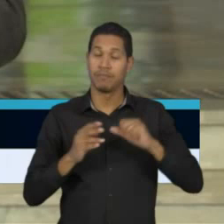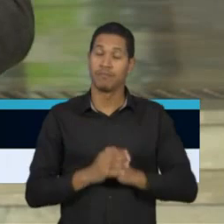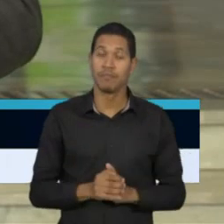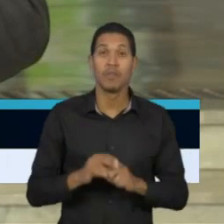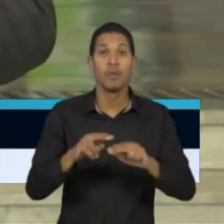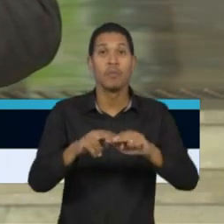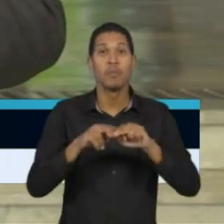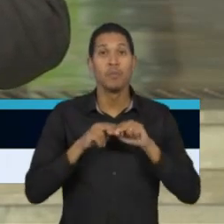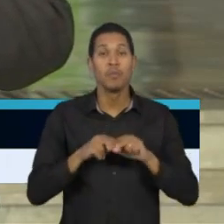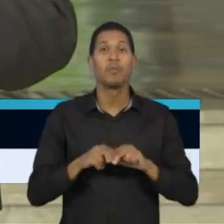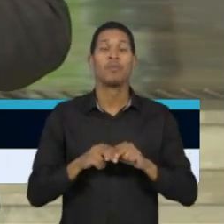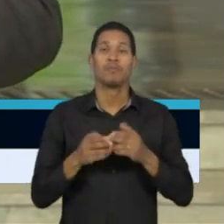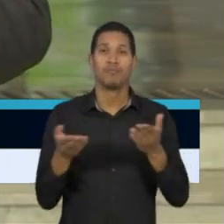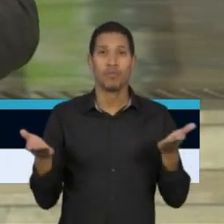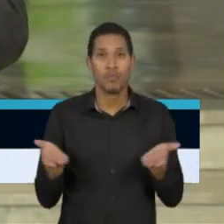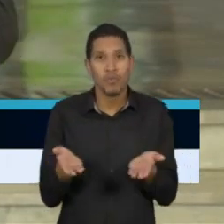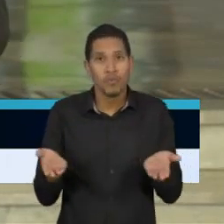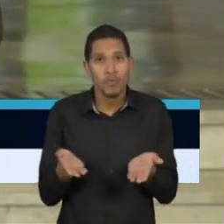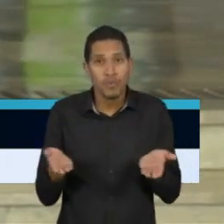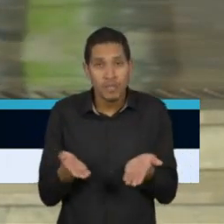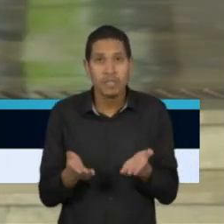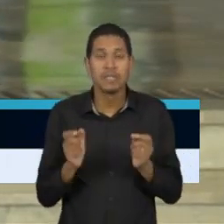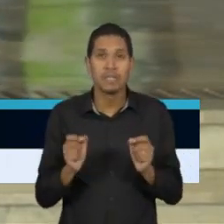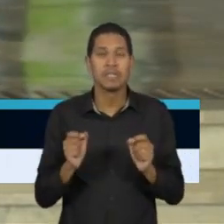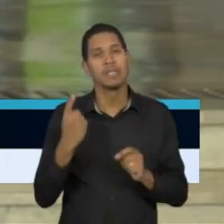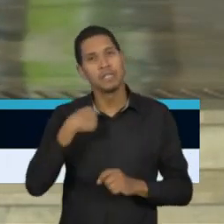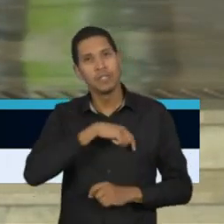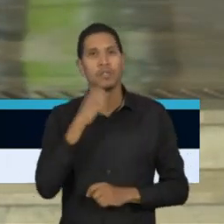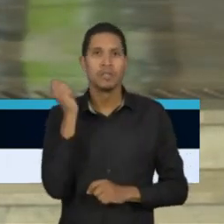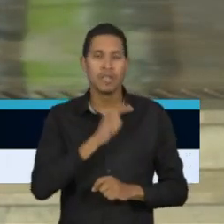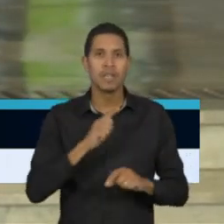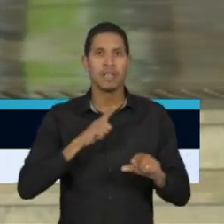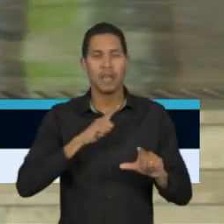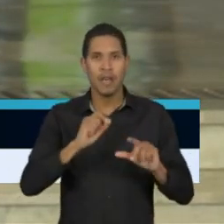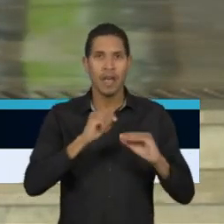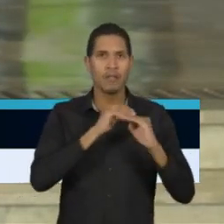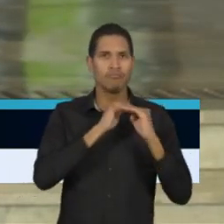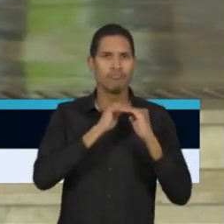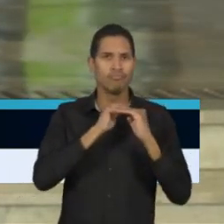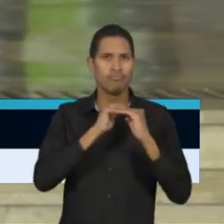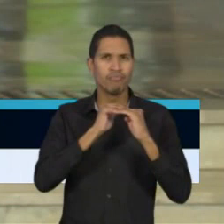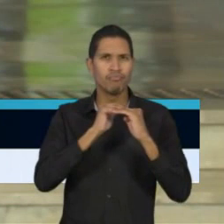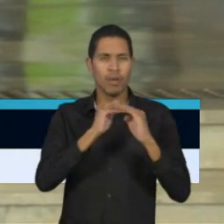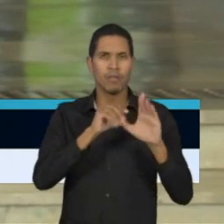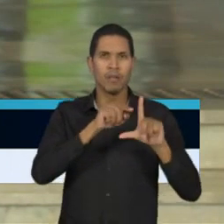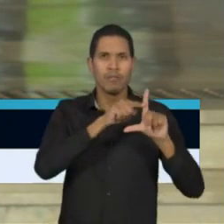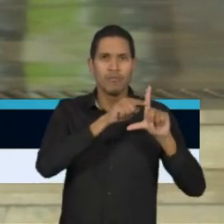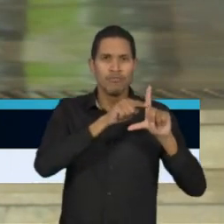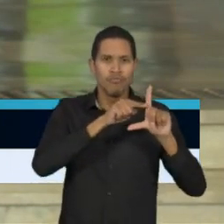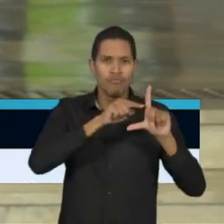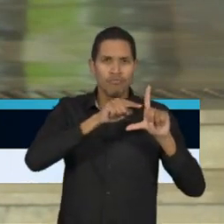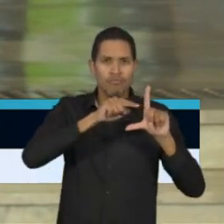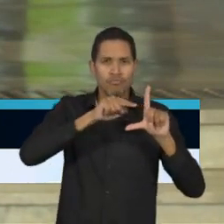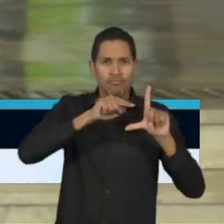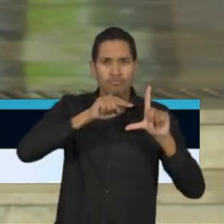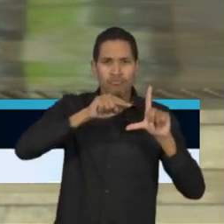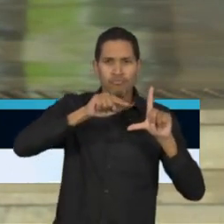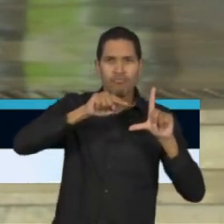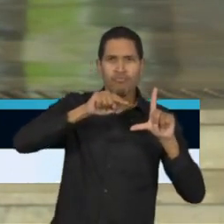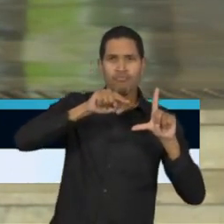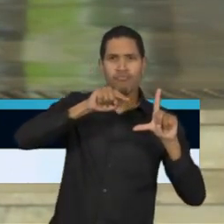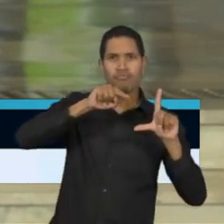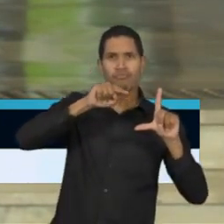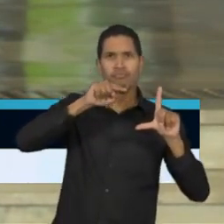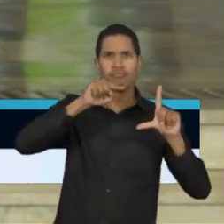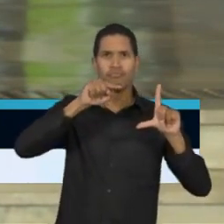hoje um certo patamar que está começando a se desenhar